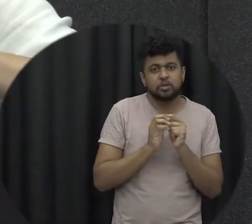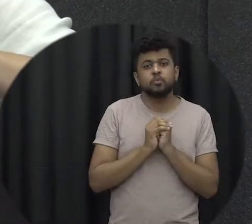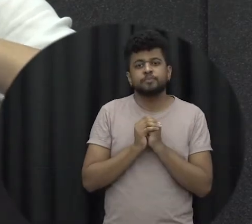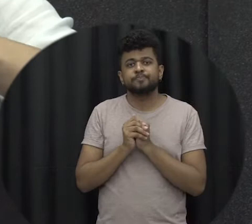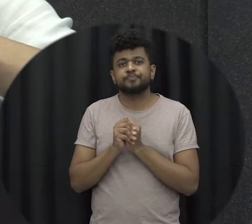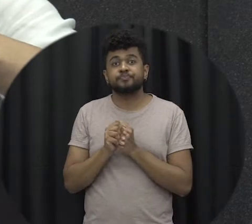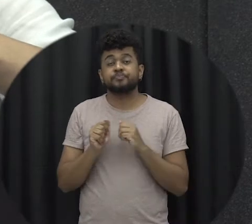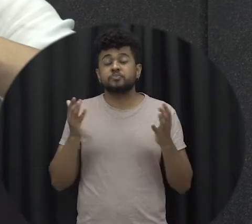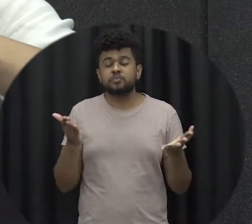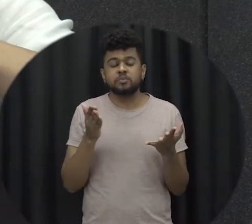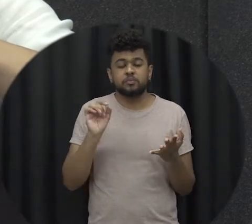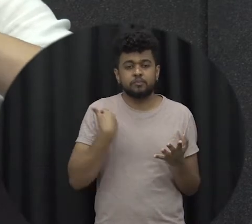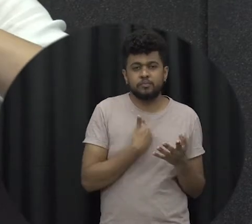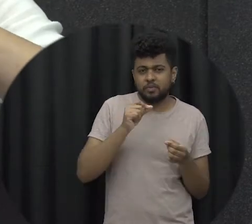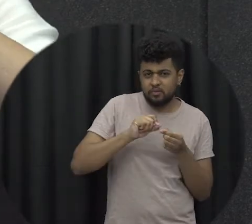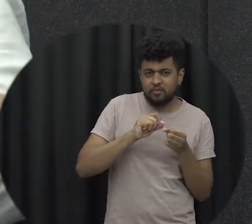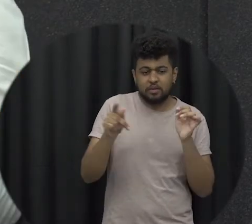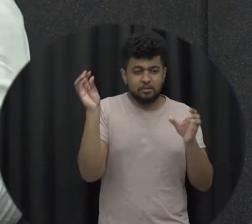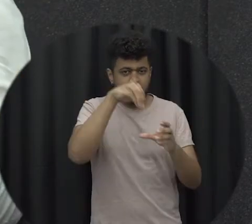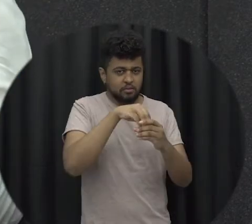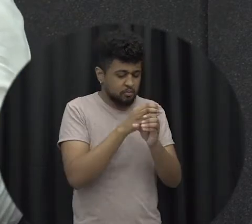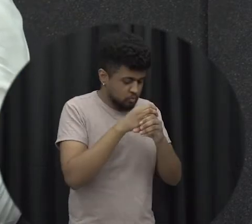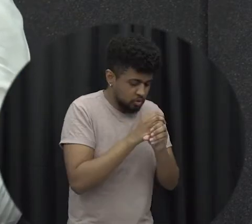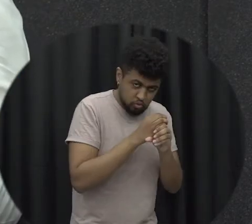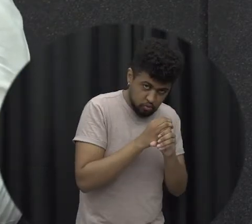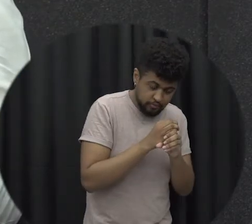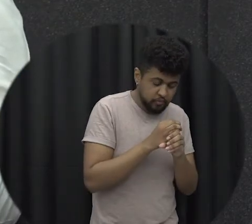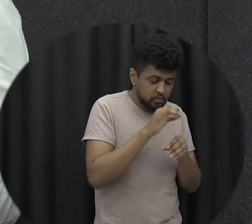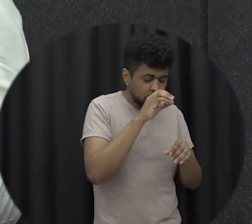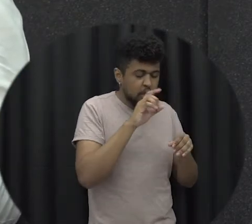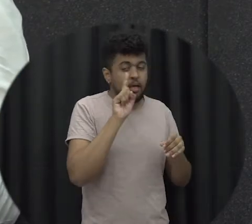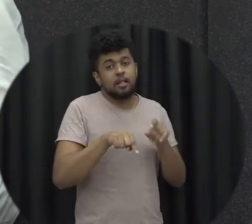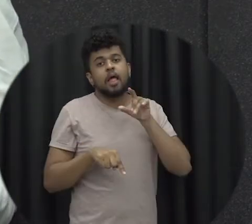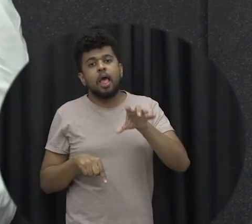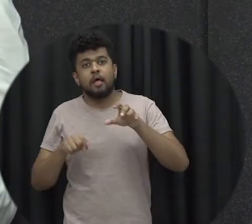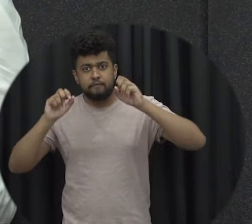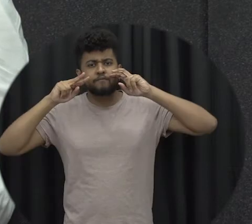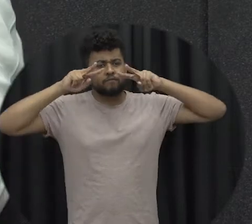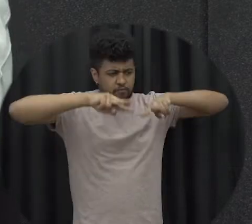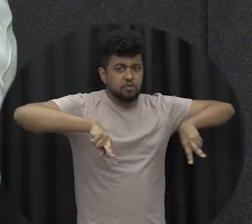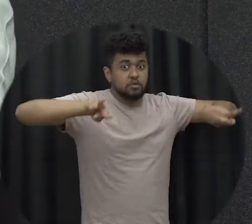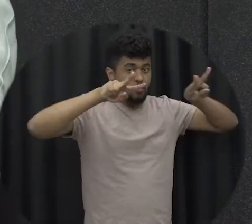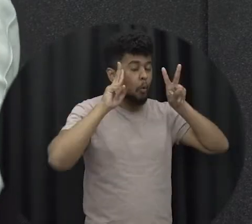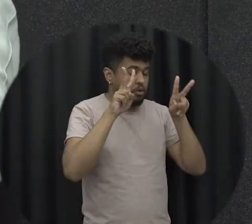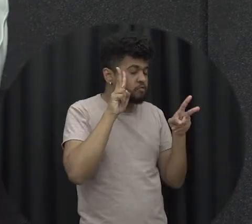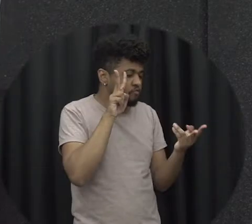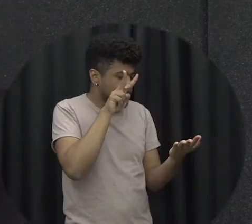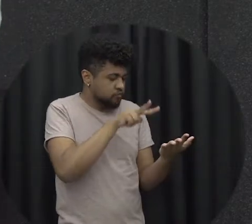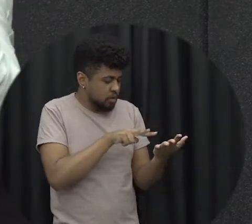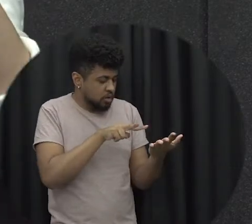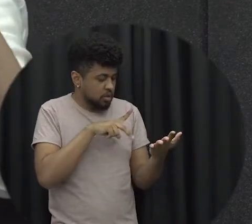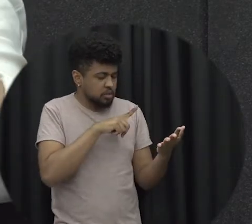E aí, é isso que a gente faz no laboratório. Ele visível a olho nu, quando a gente